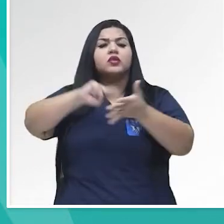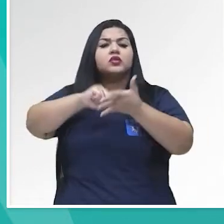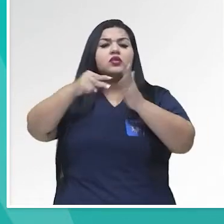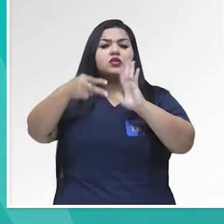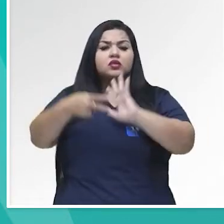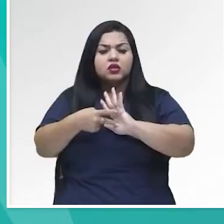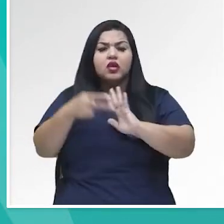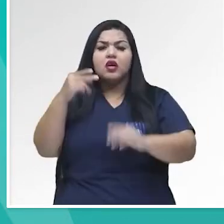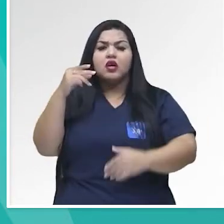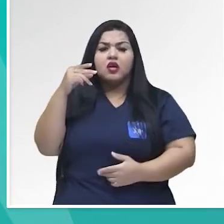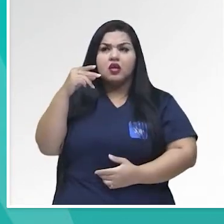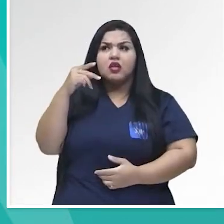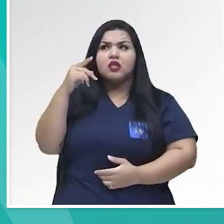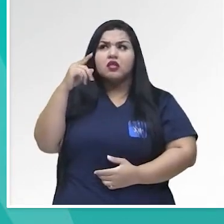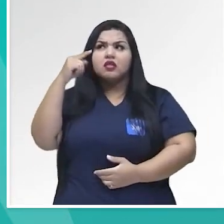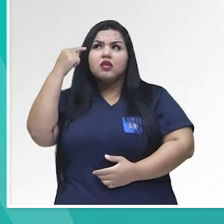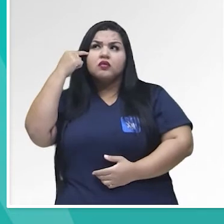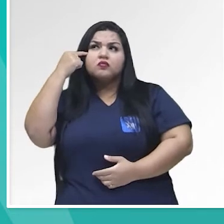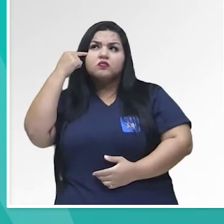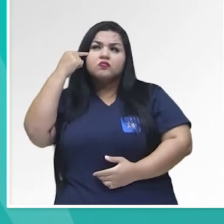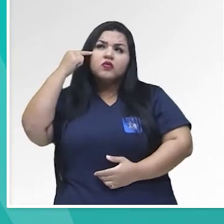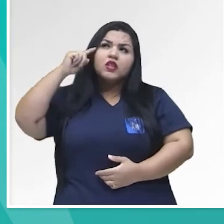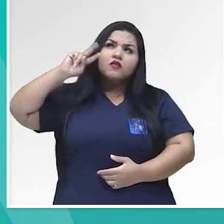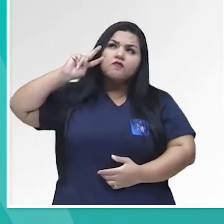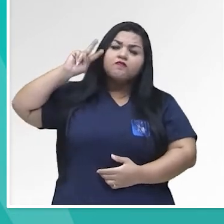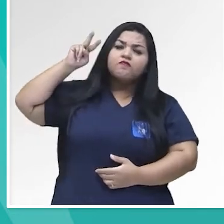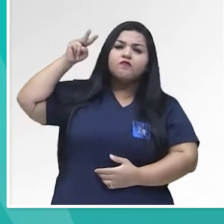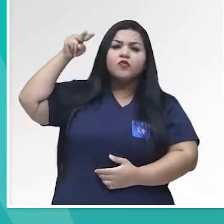repente, ir além dessas